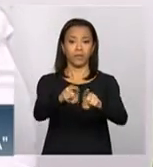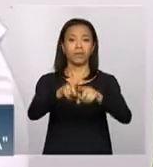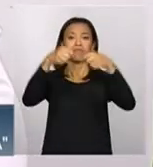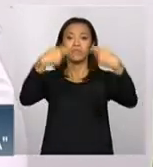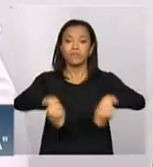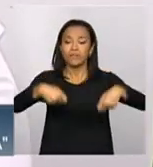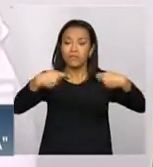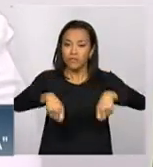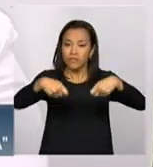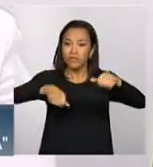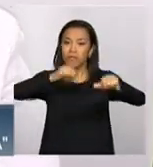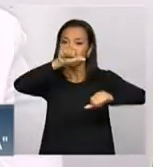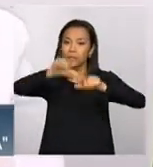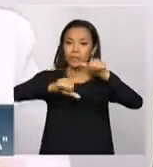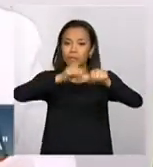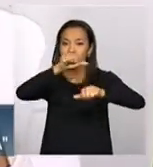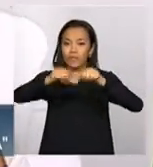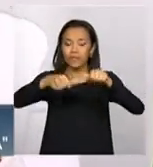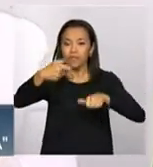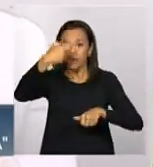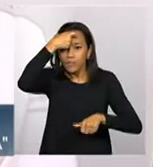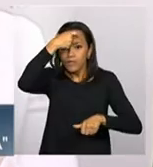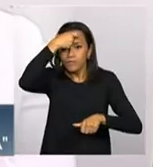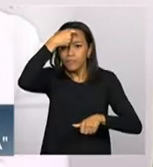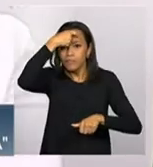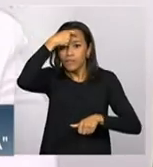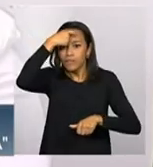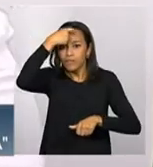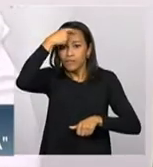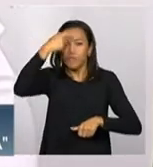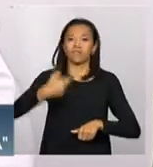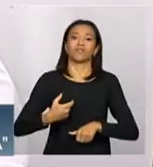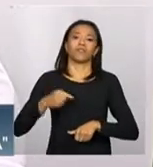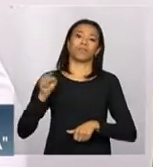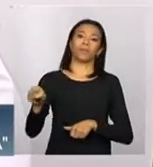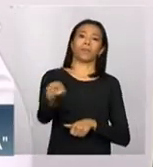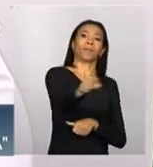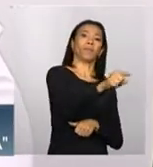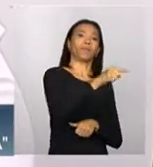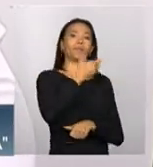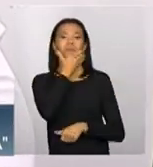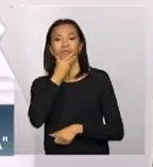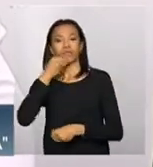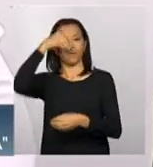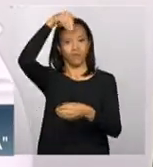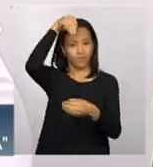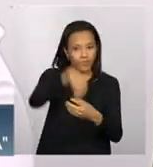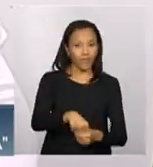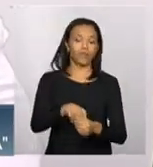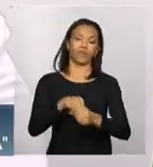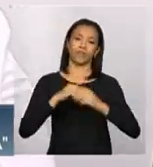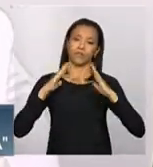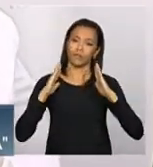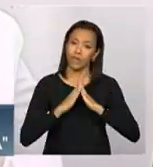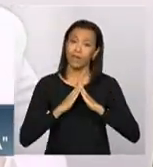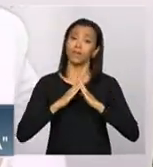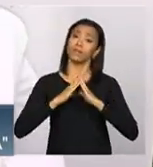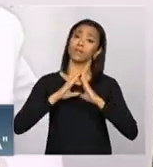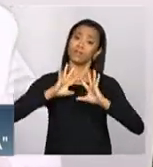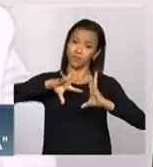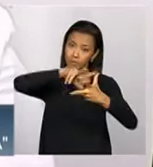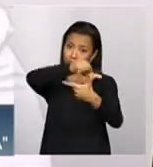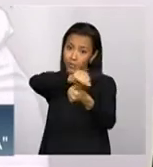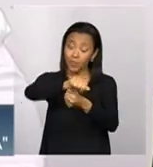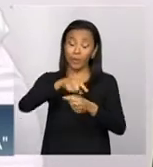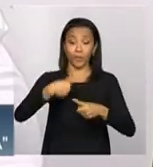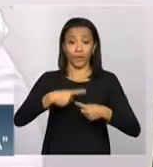precisa mudar a mentalidade da divisão sexual do trabalho dentro das casas e dentro do mundo. Porque